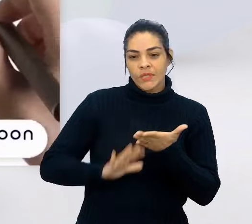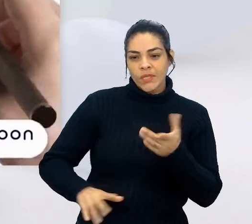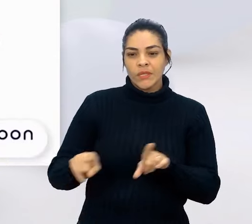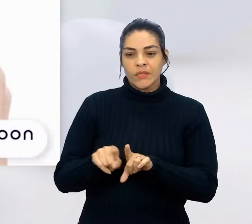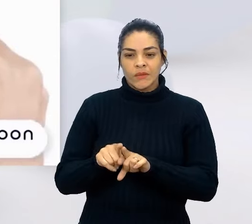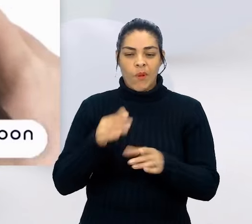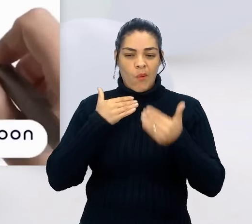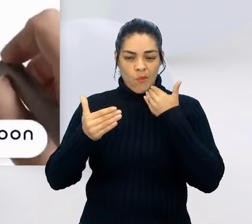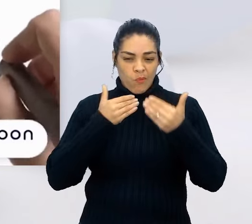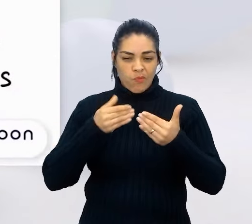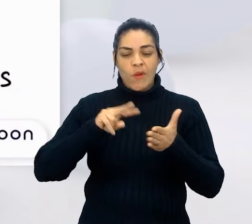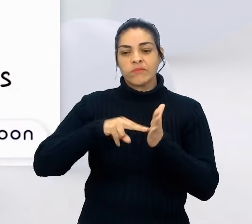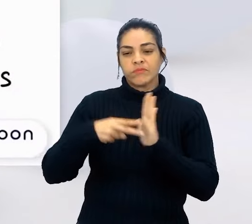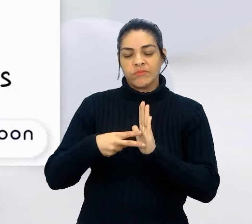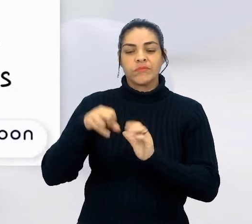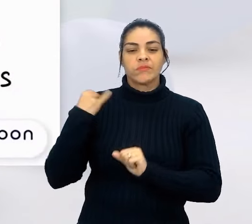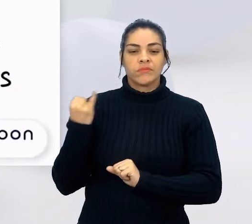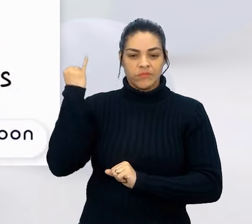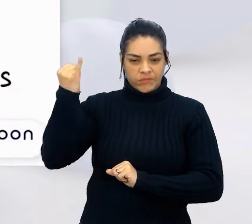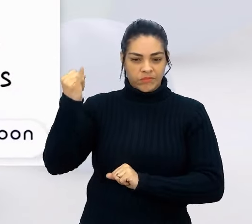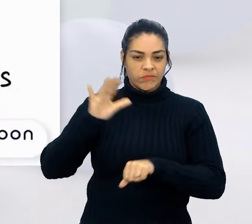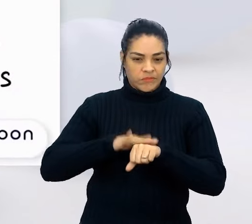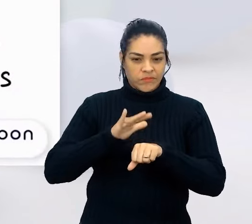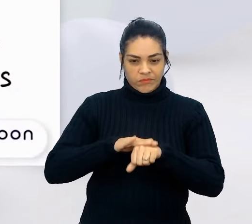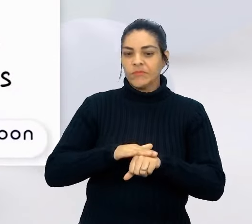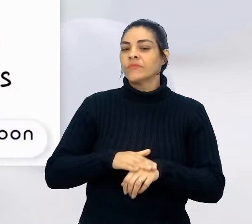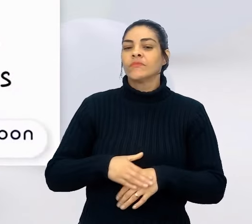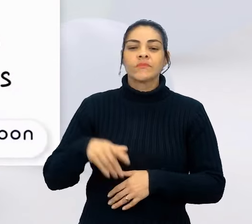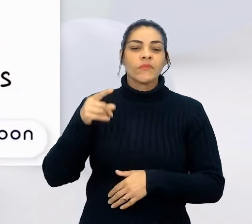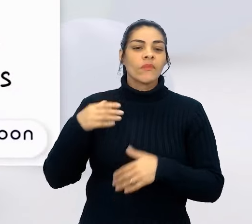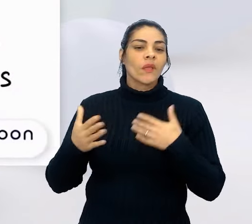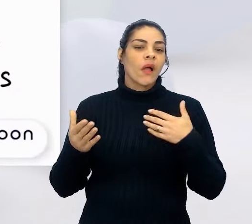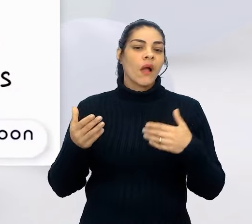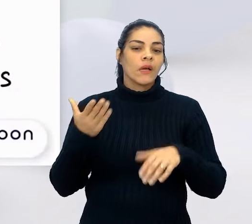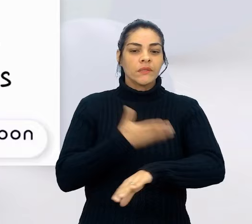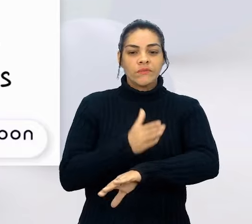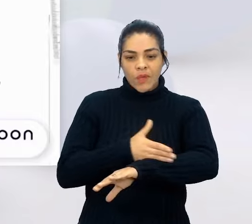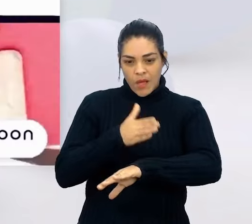comentários significativos. Promove hábitos de reflexão e de escrita.